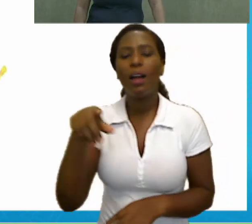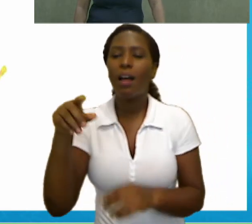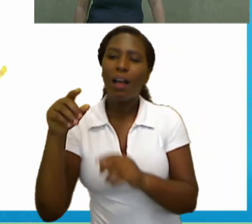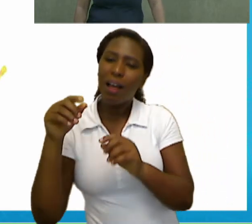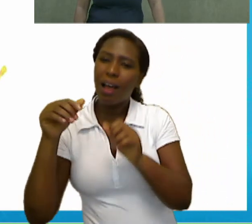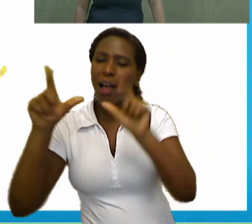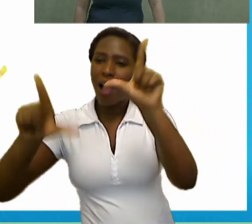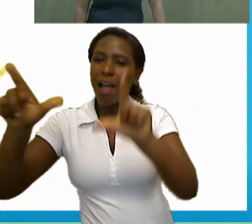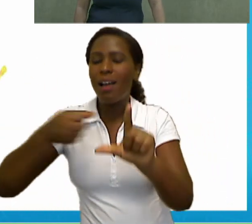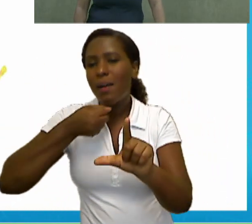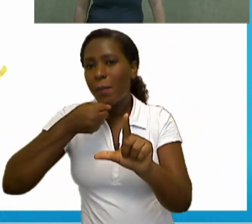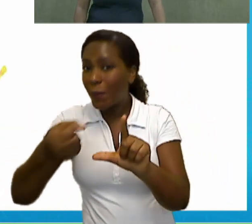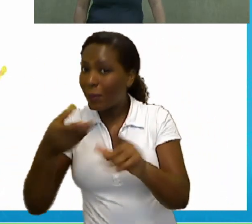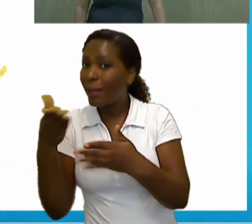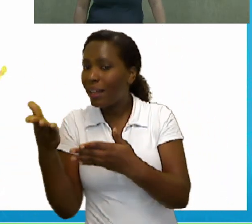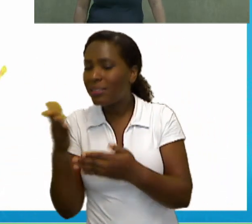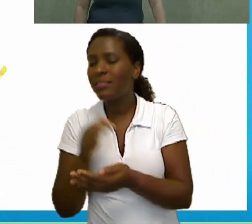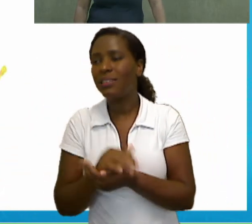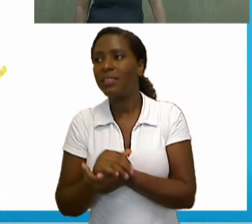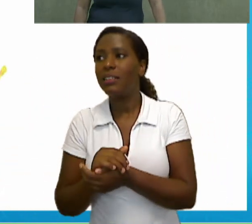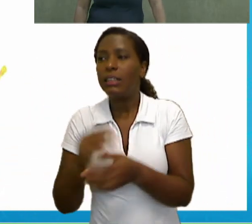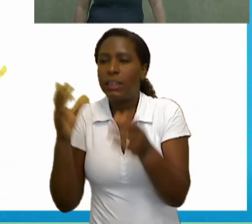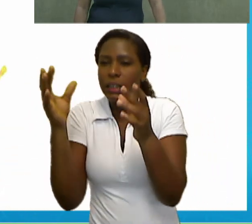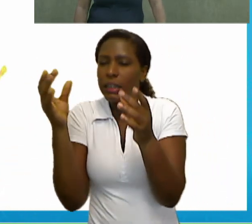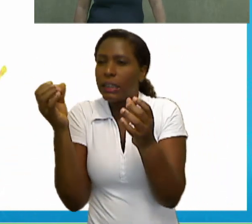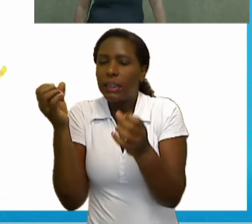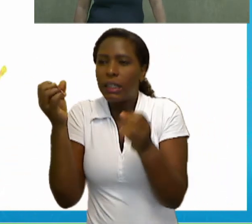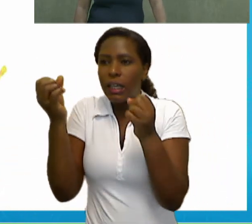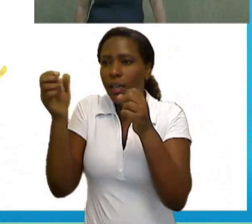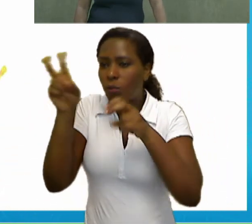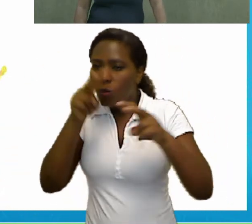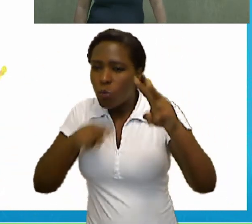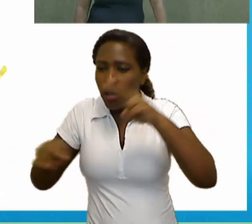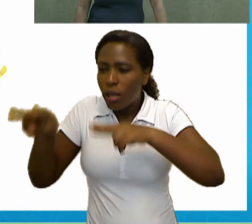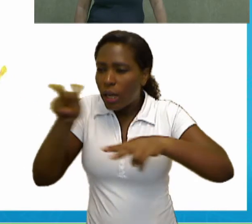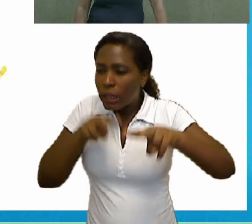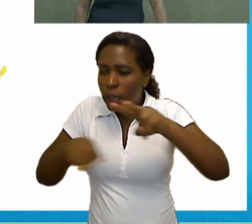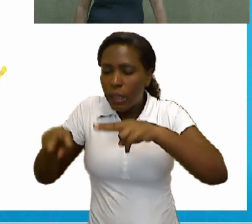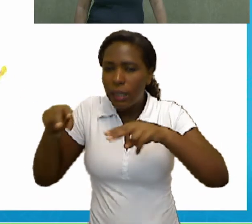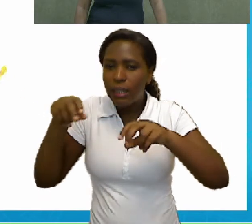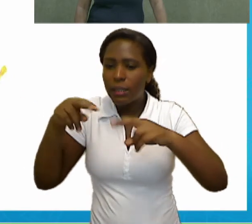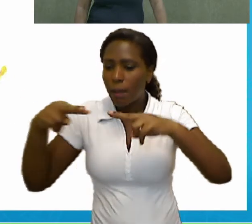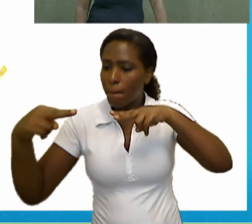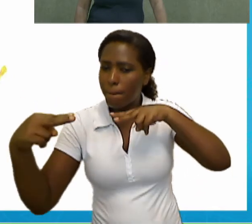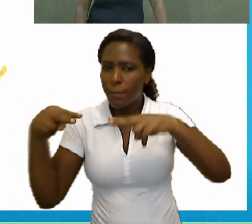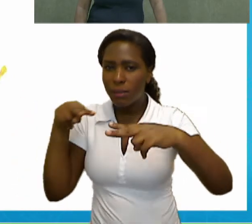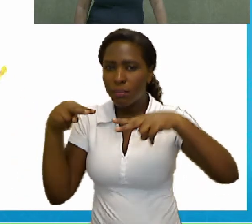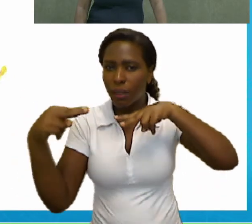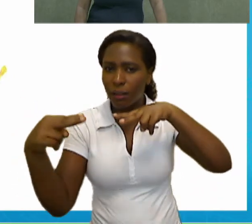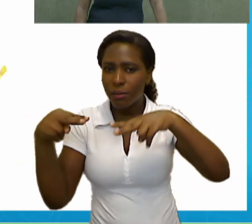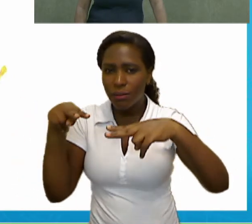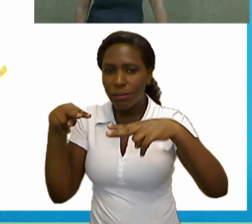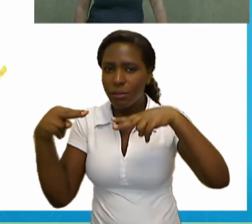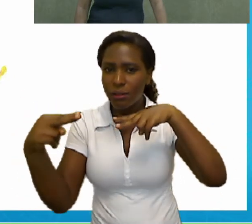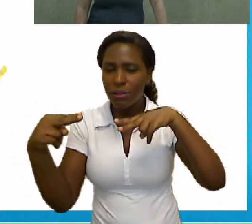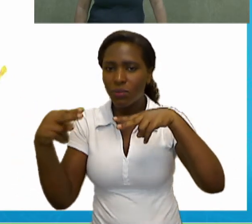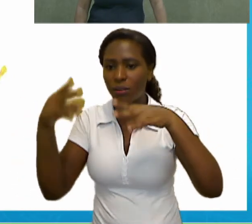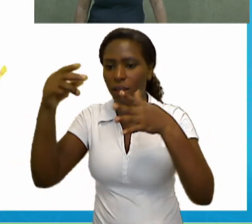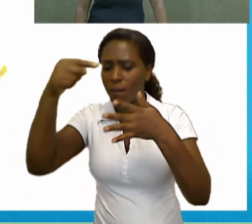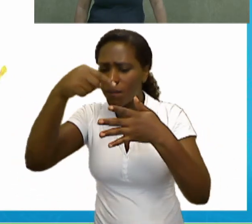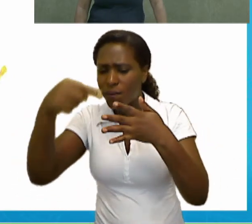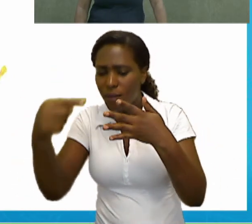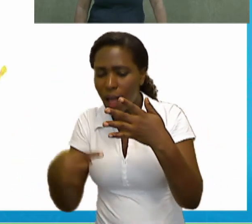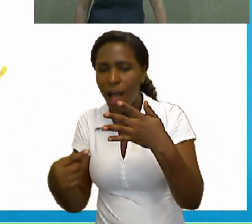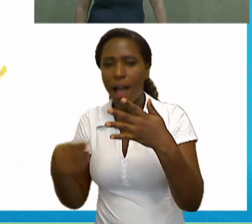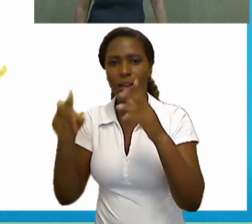acerca de um assunto. Notícia tem por objetivo informar. Reportagem